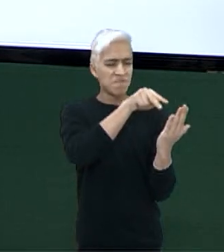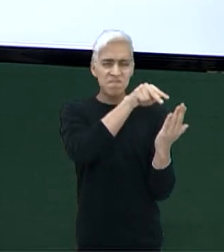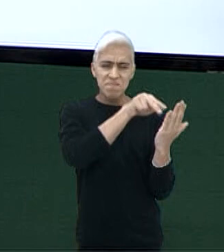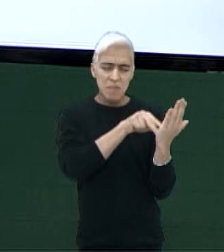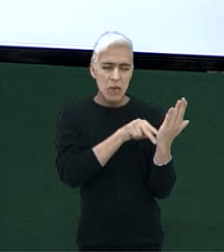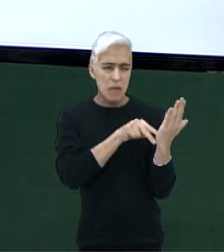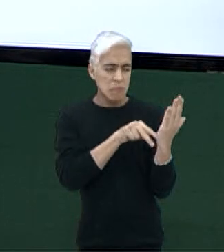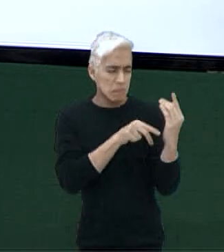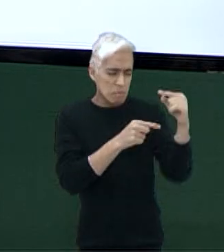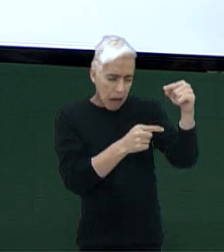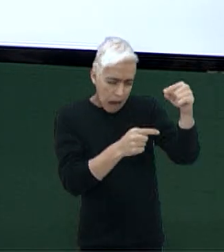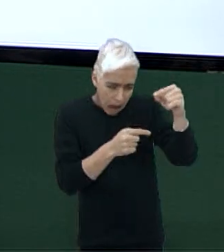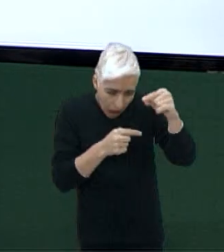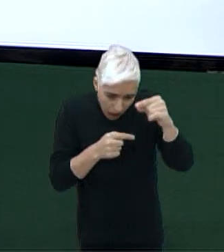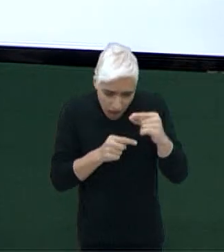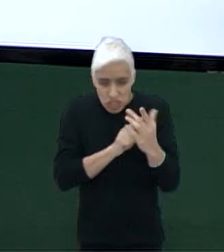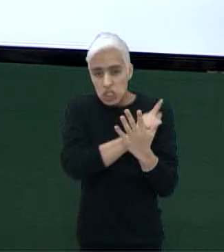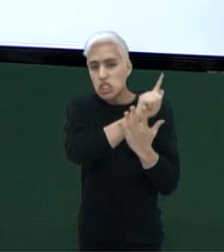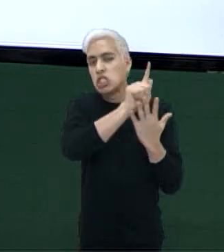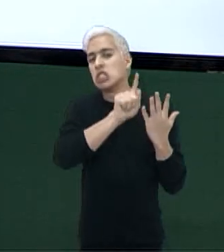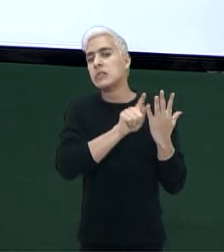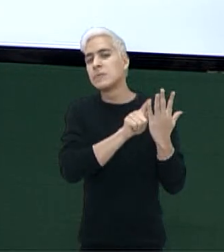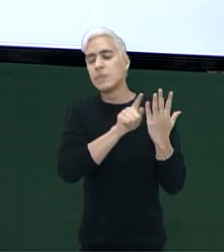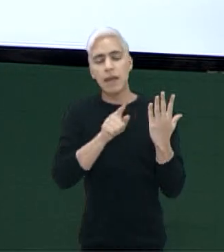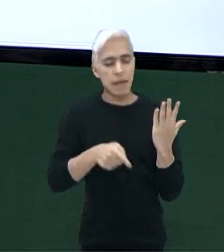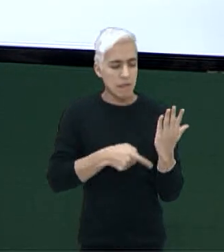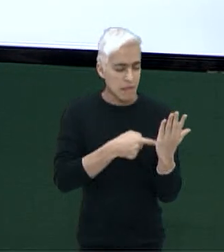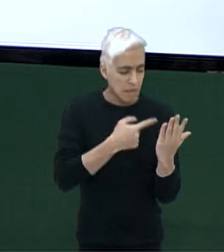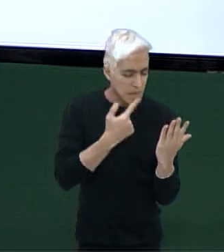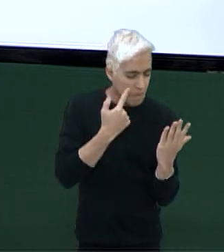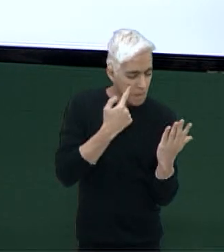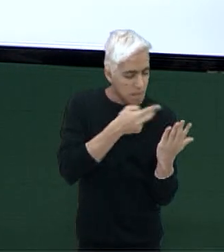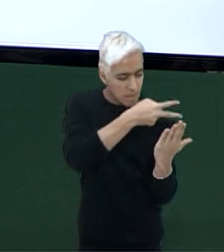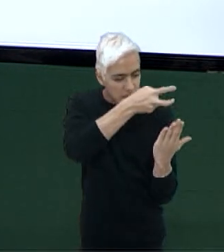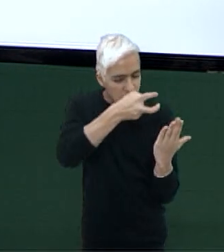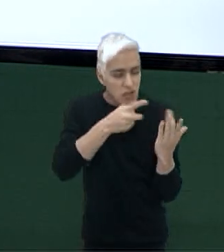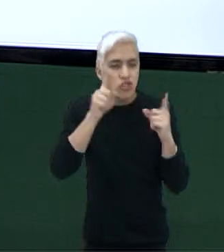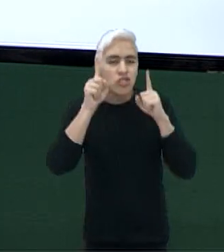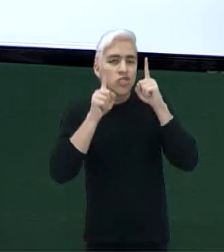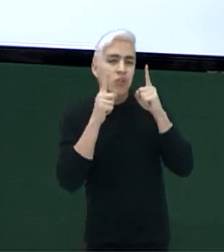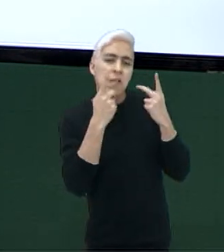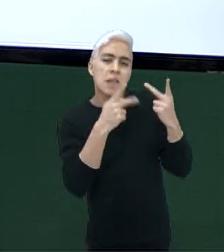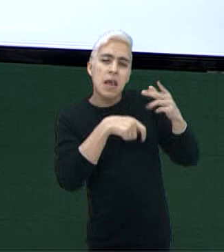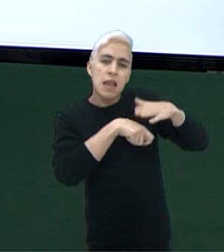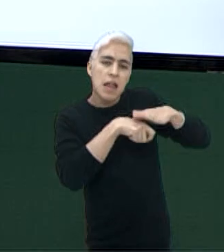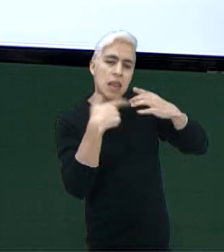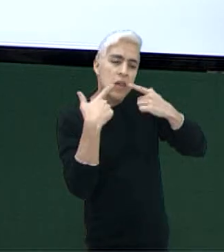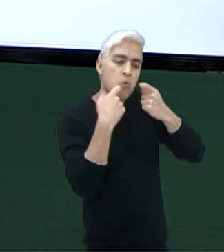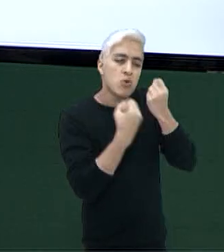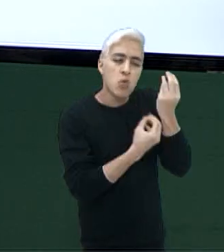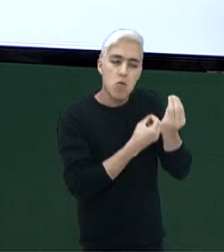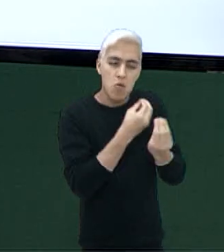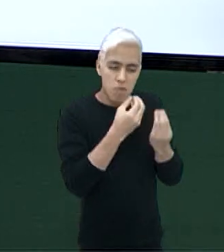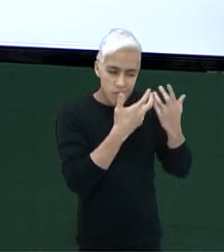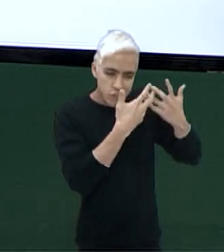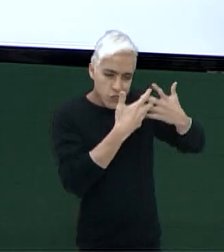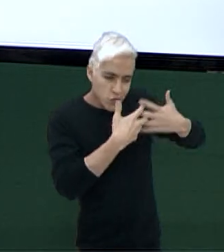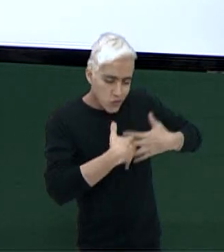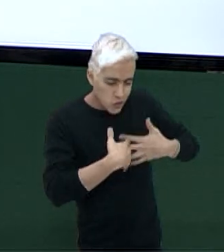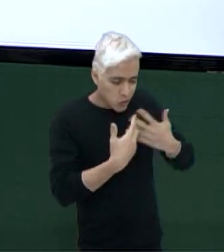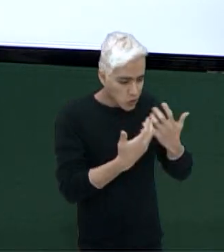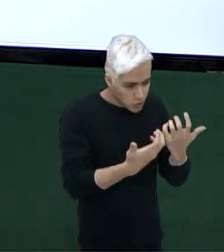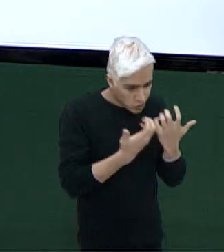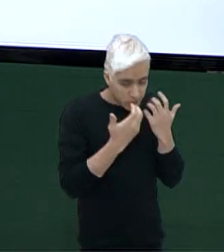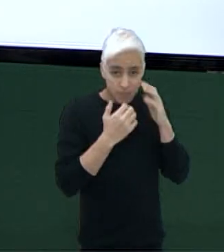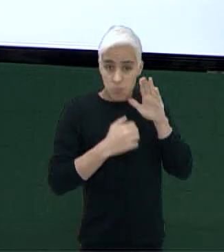gênero, né? O trecho do gênero, percebendo qual é o estilo linguístico dele, né? Entendendo que quando